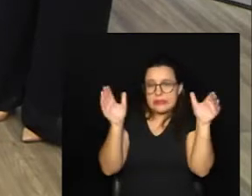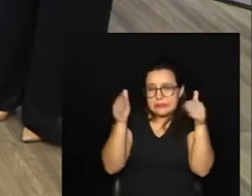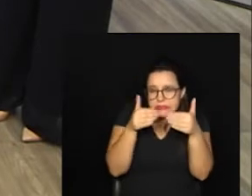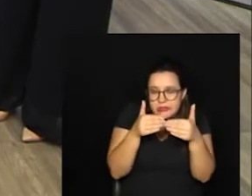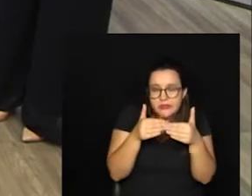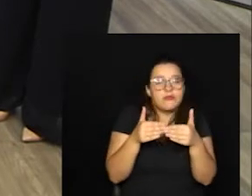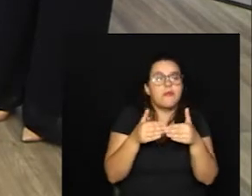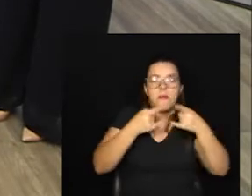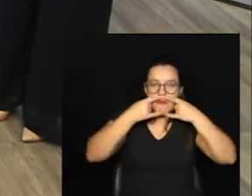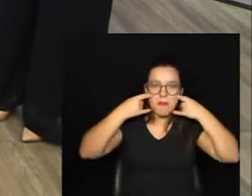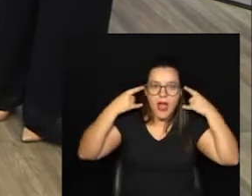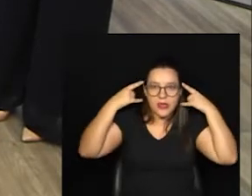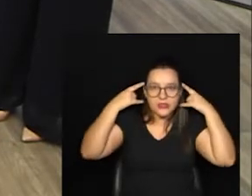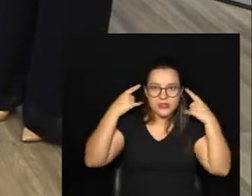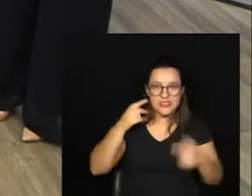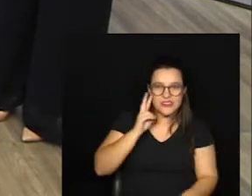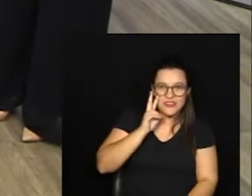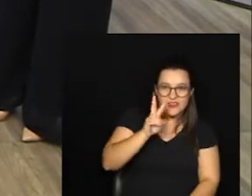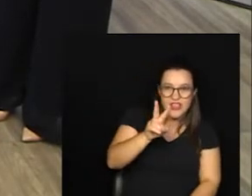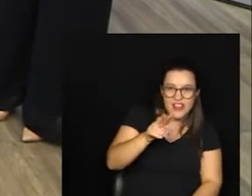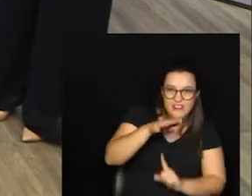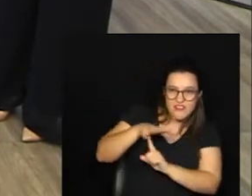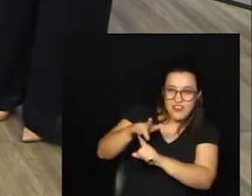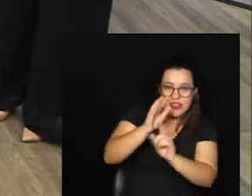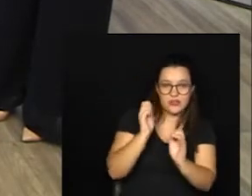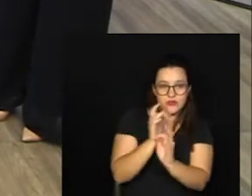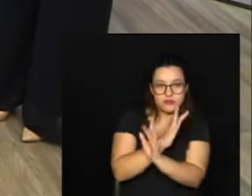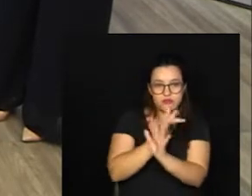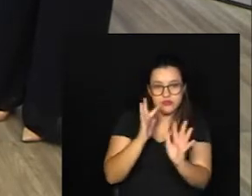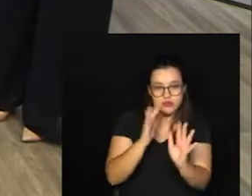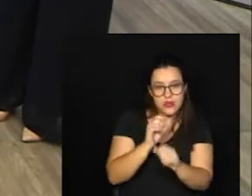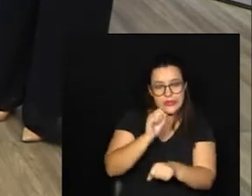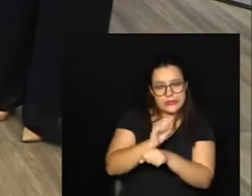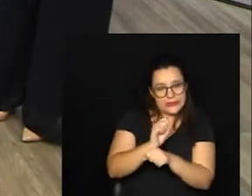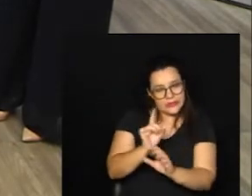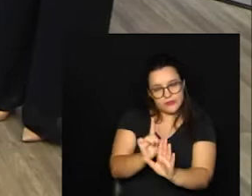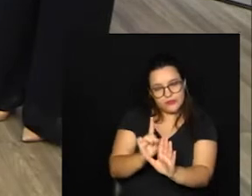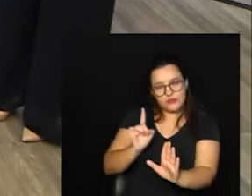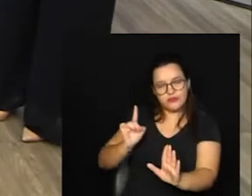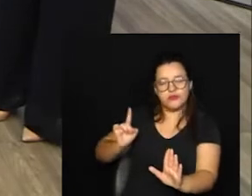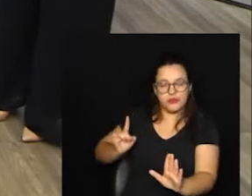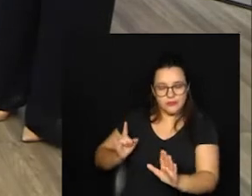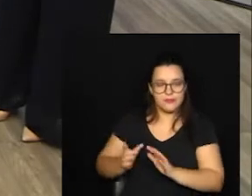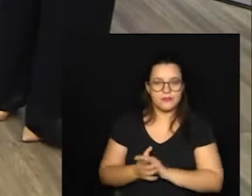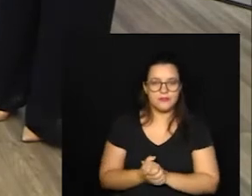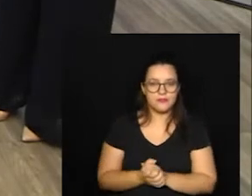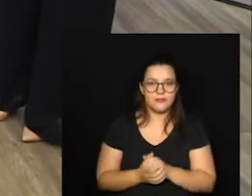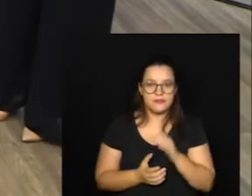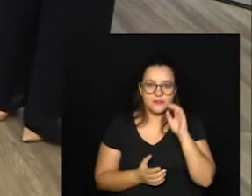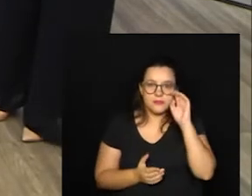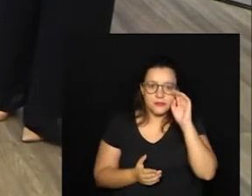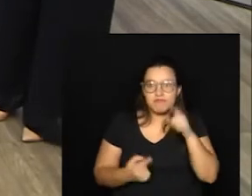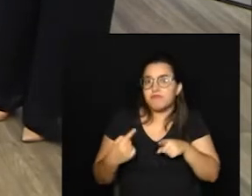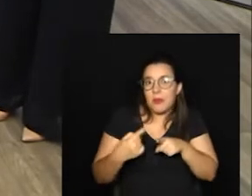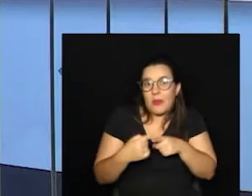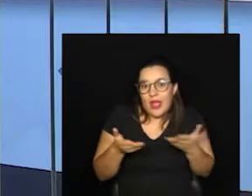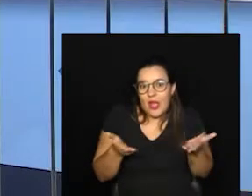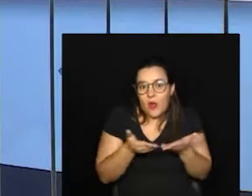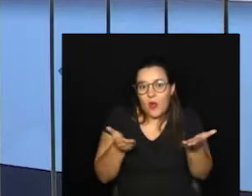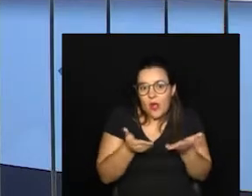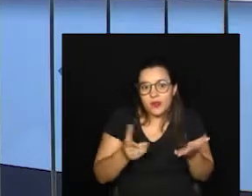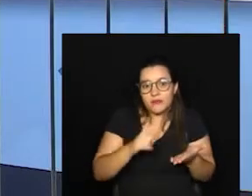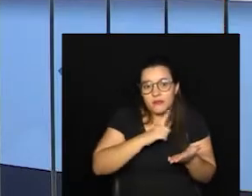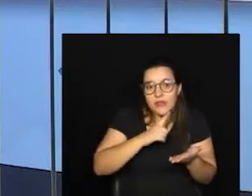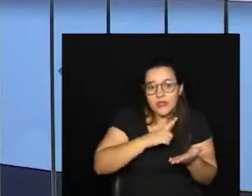evite aglomeração. Se vê que está muito cheio a Feira Hippie, dê um distanciamento das outras pessoas. Até porque agora, inclusive, tem se